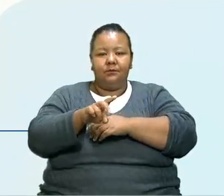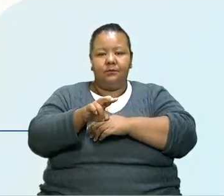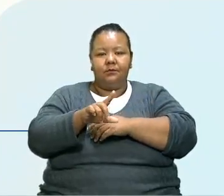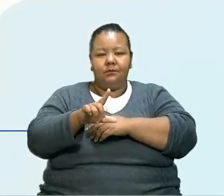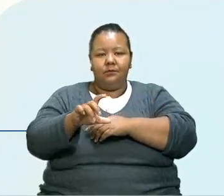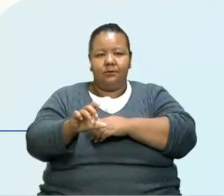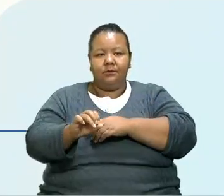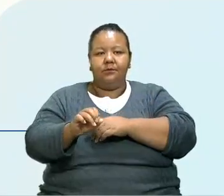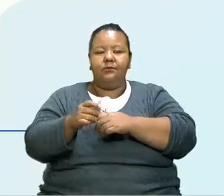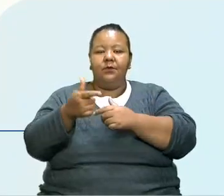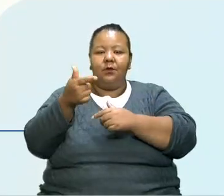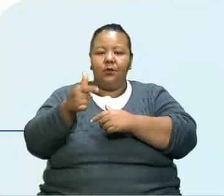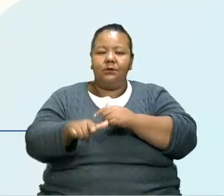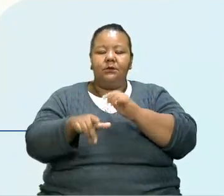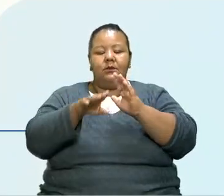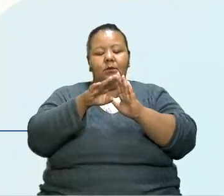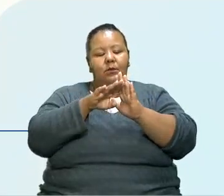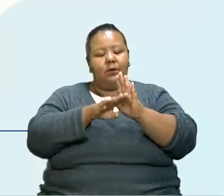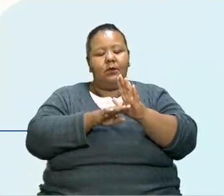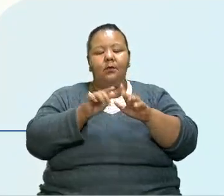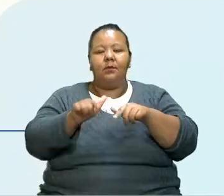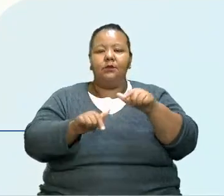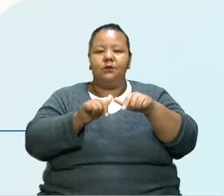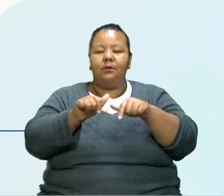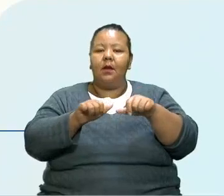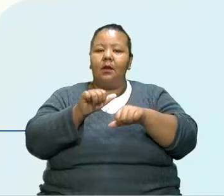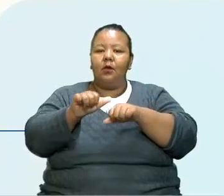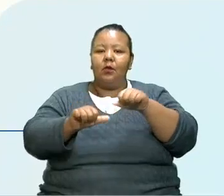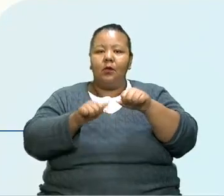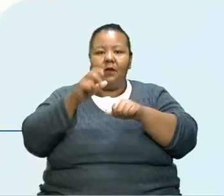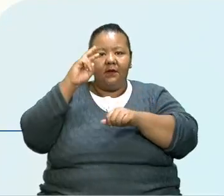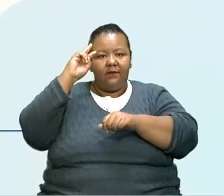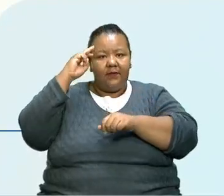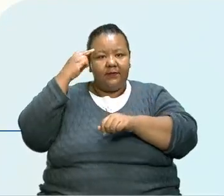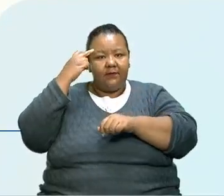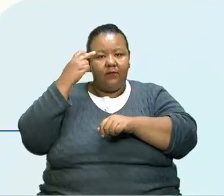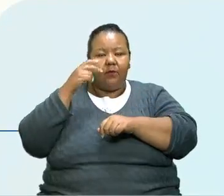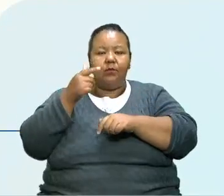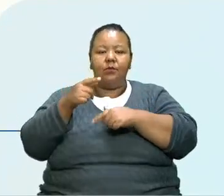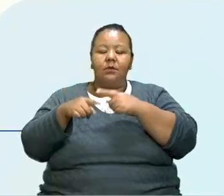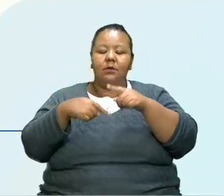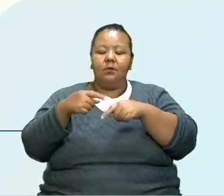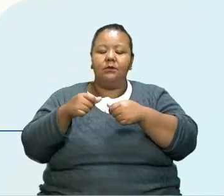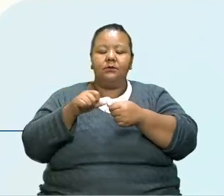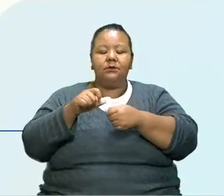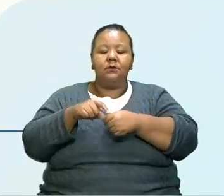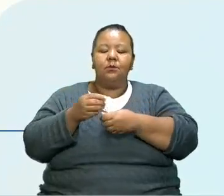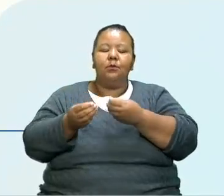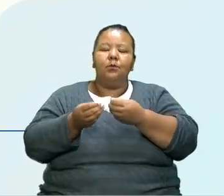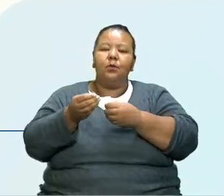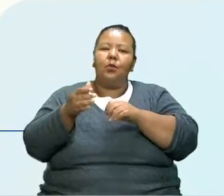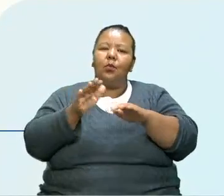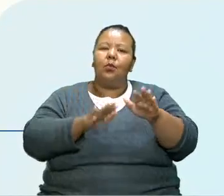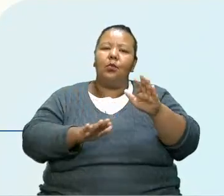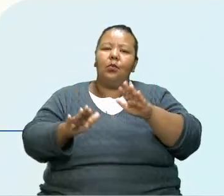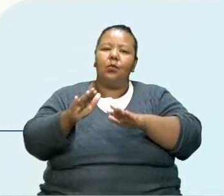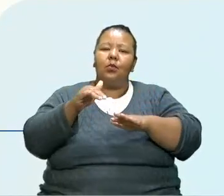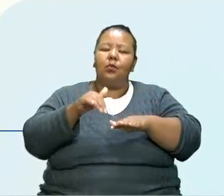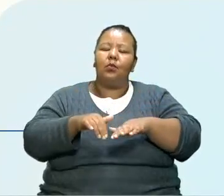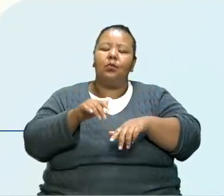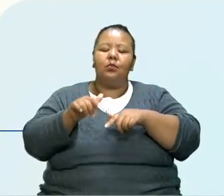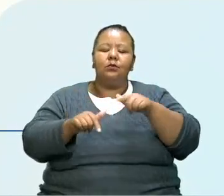de trabalho flexível. E aí, após a gente realizar essa empreitada, qual o processo de organização do